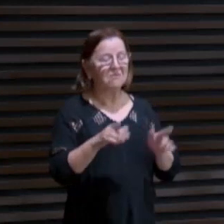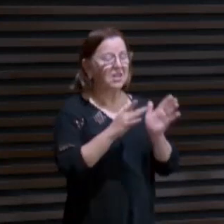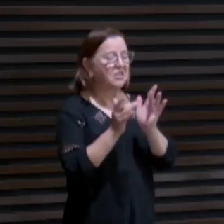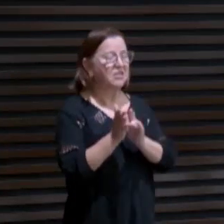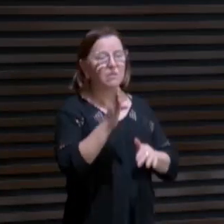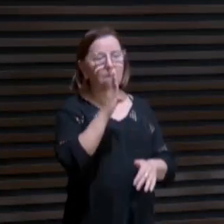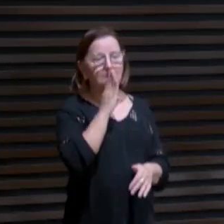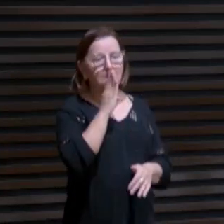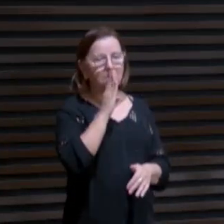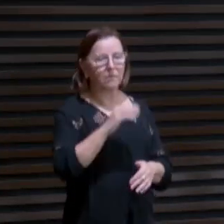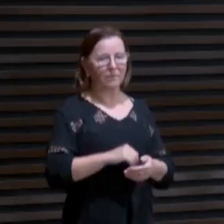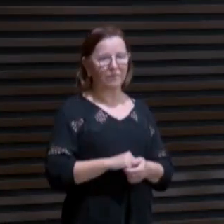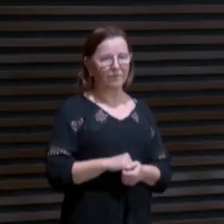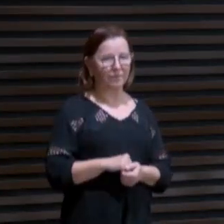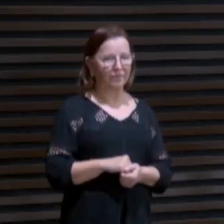resposta.